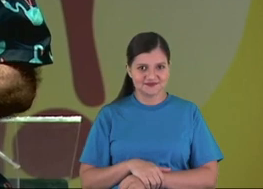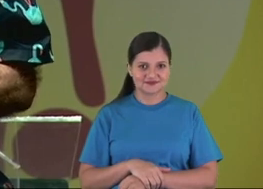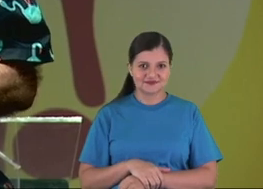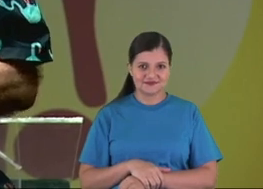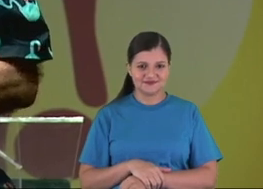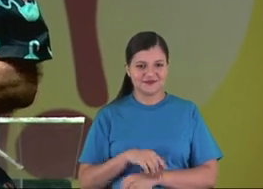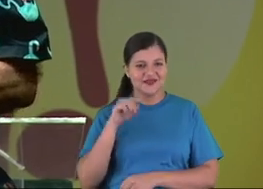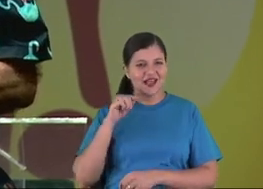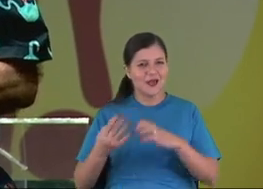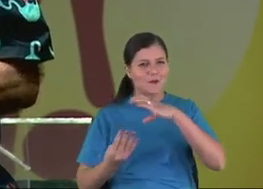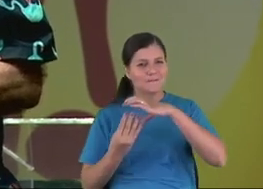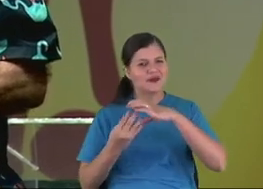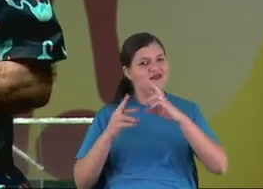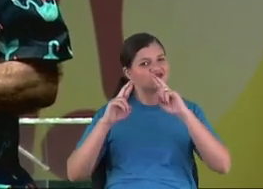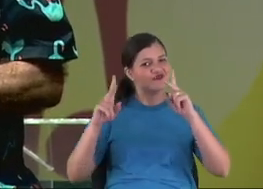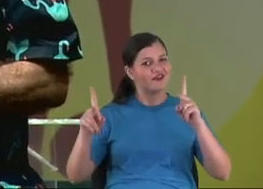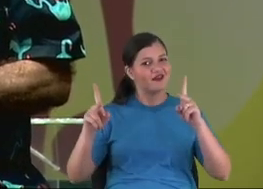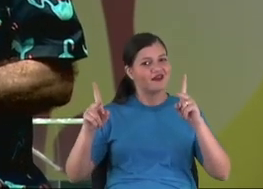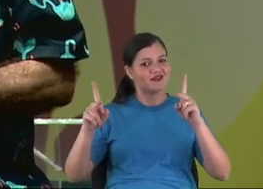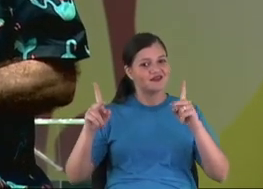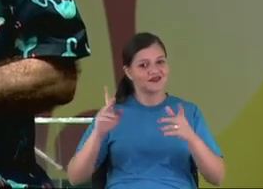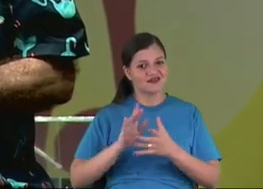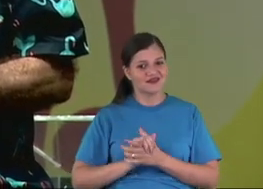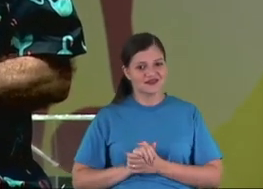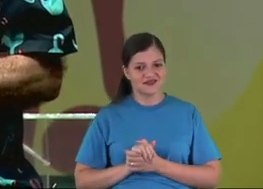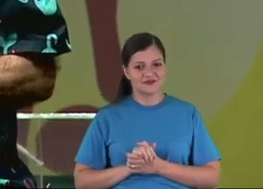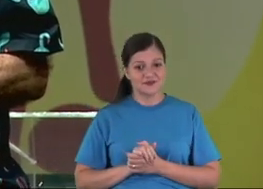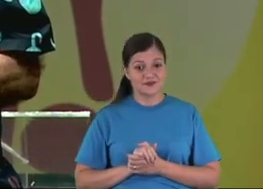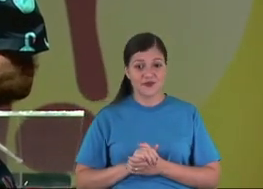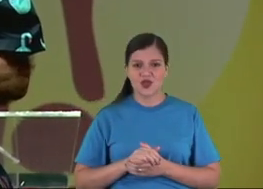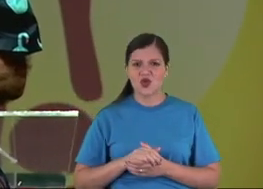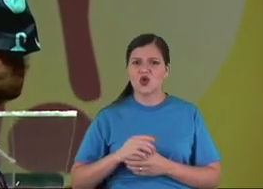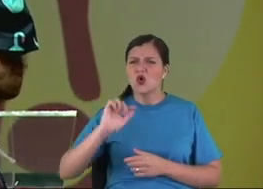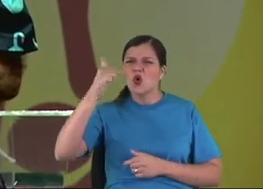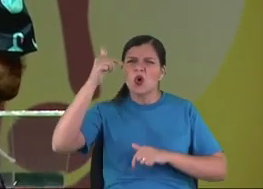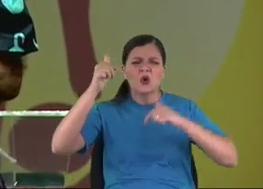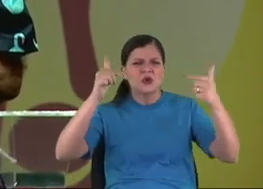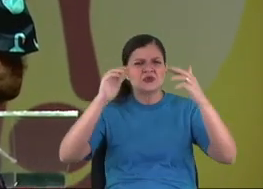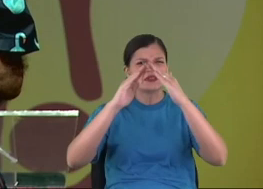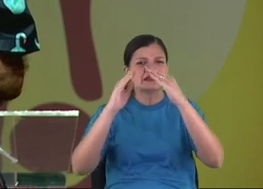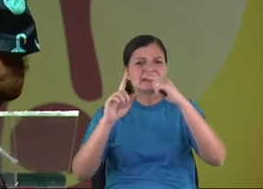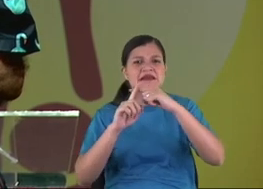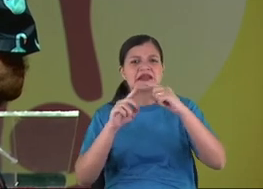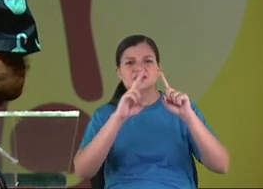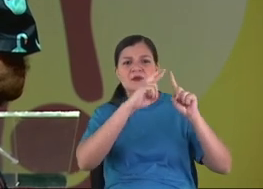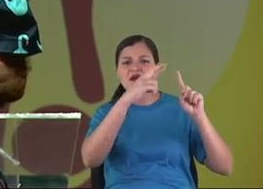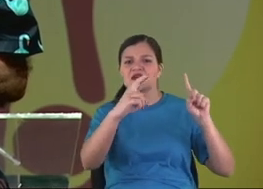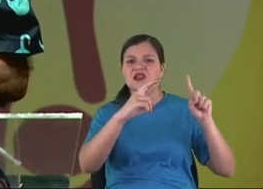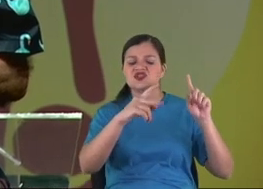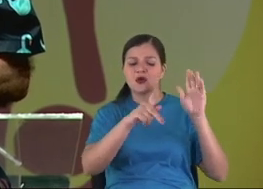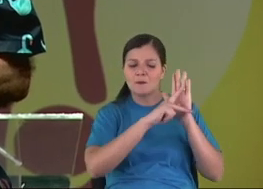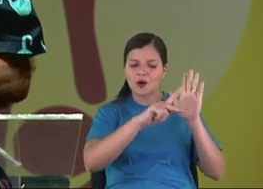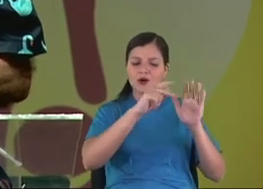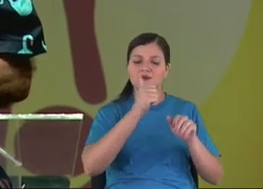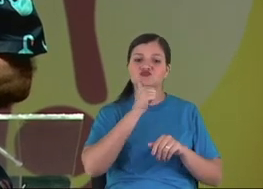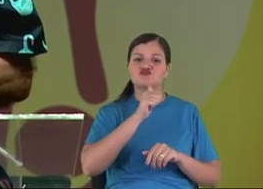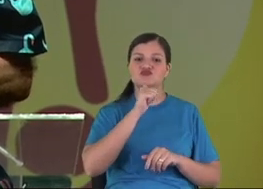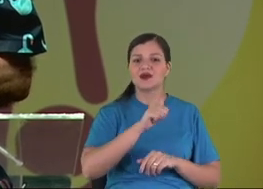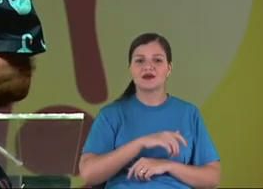É uma igreja diferenciada. Muitas igrejas é uma religião das mulheres.